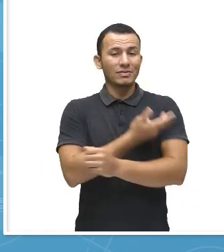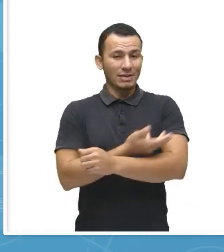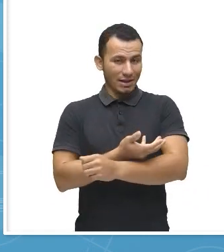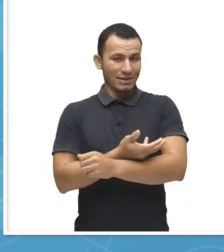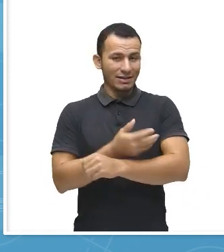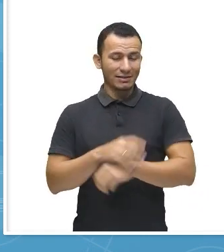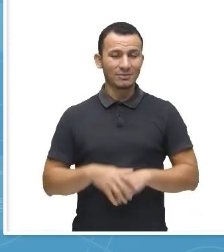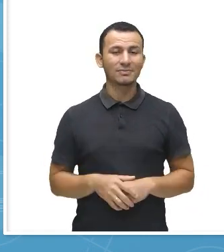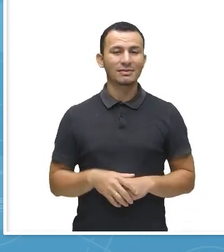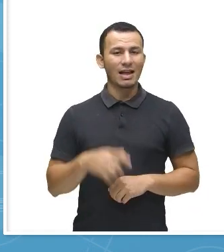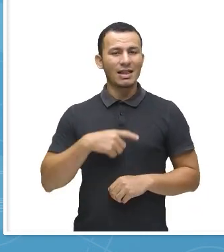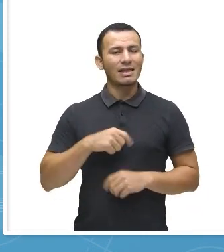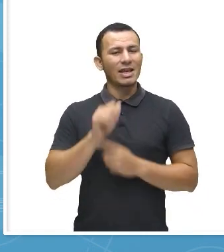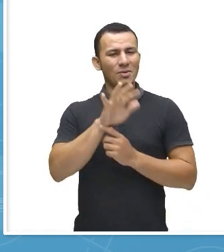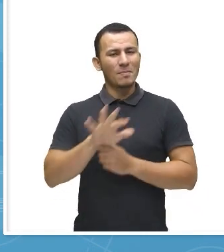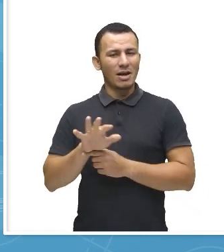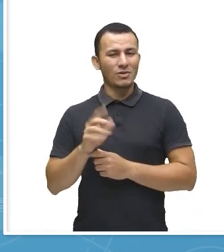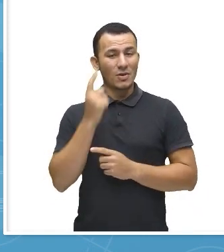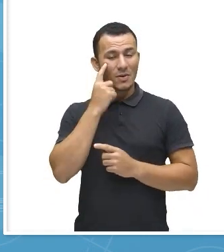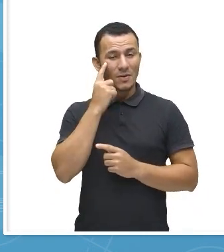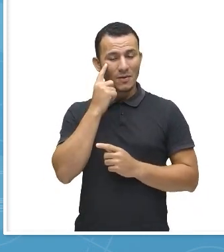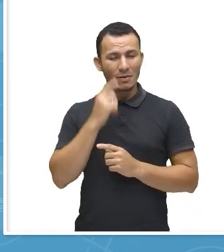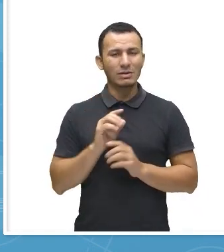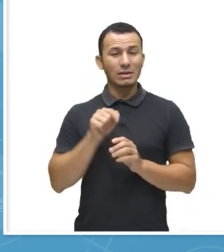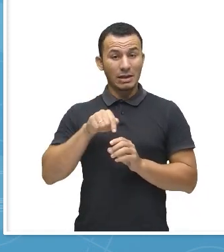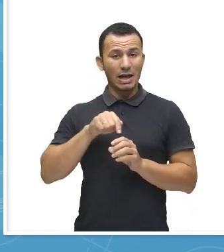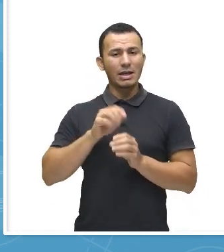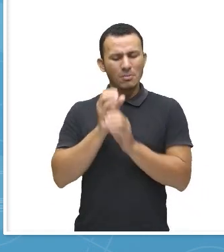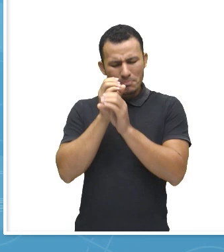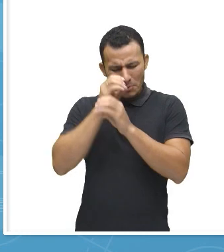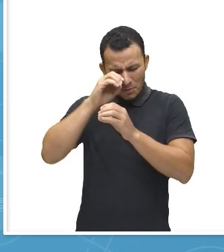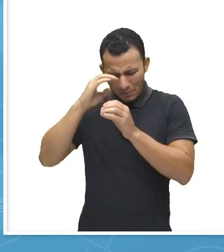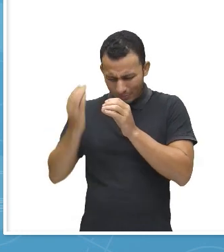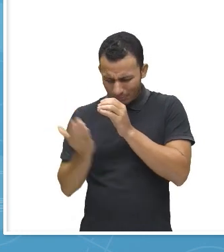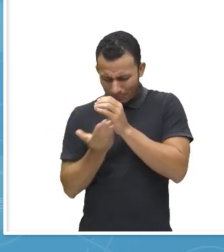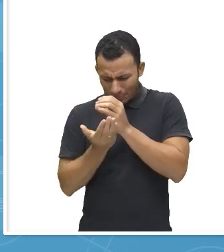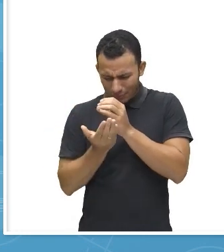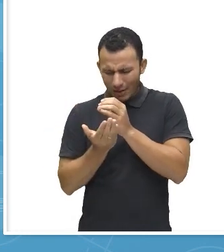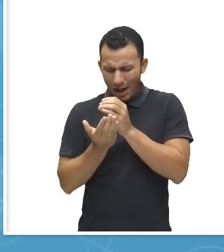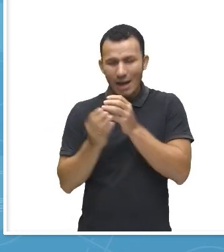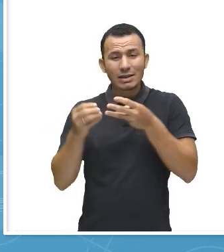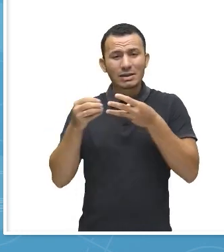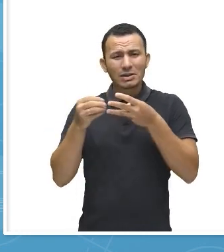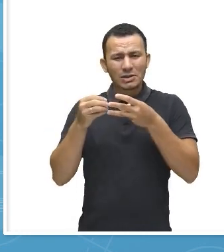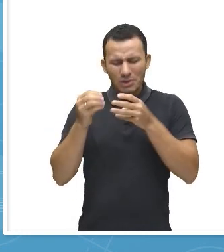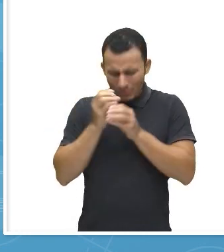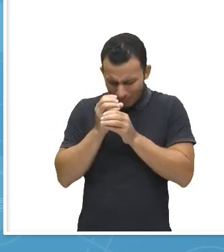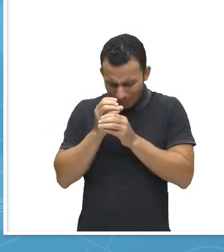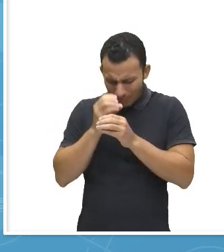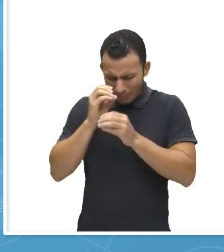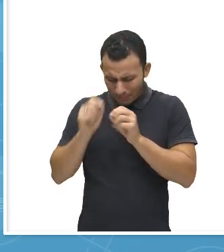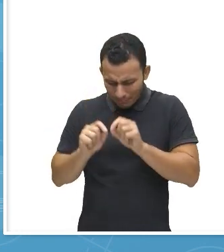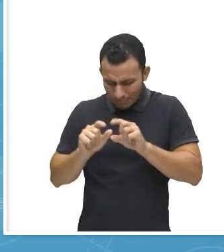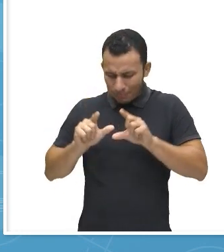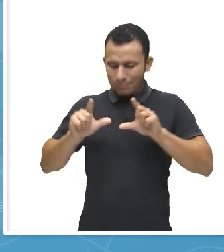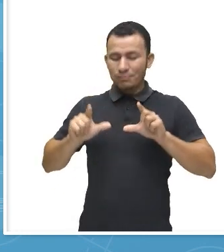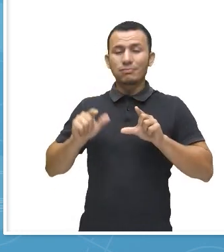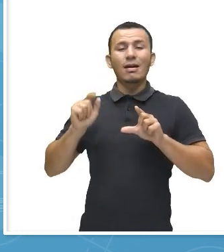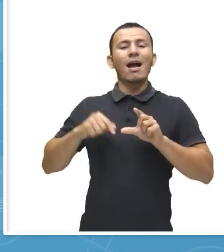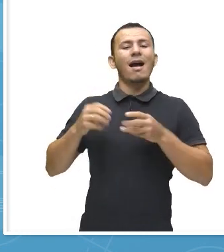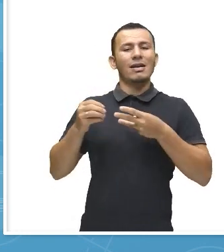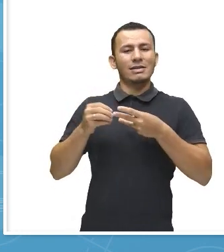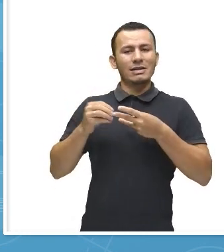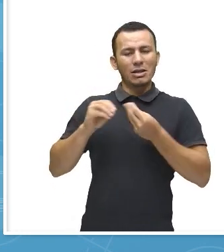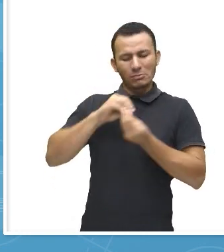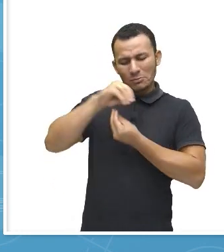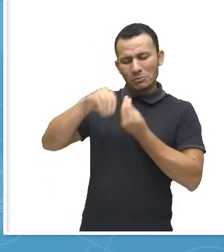a gente tem aqui algumas imagens de microscópio para a gente conseguir visualizar aí o sangue e as células que compõem